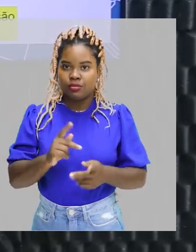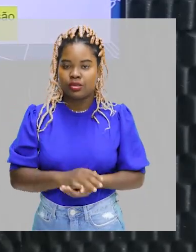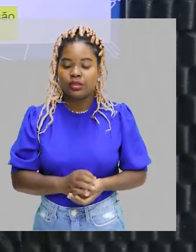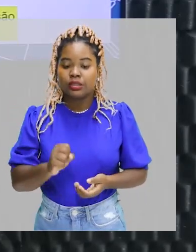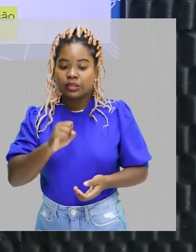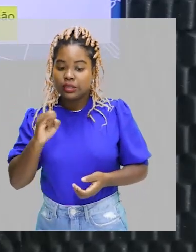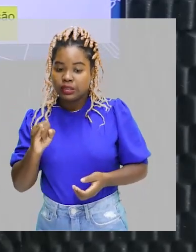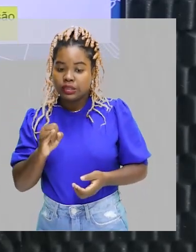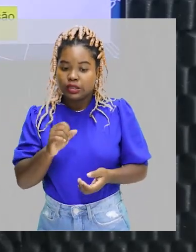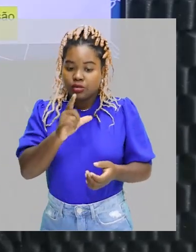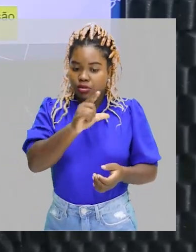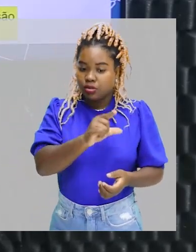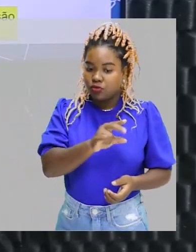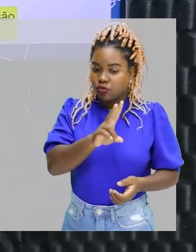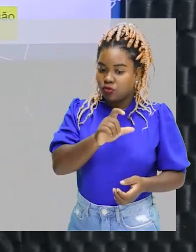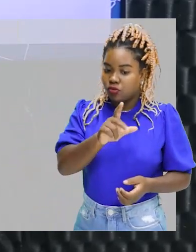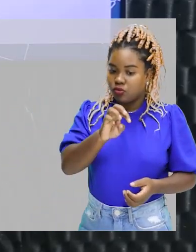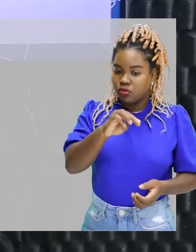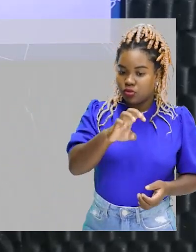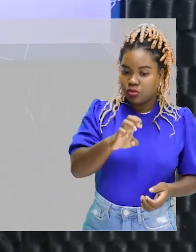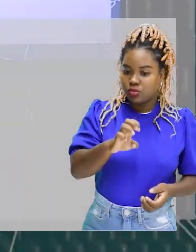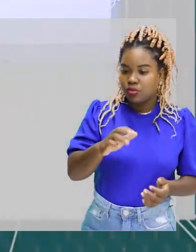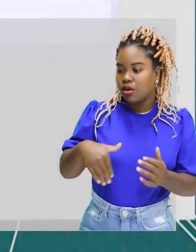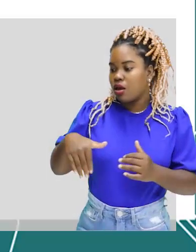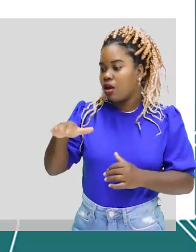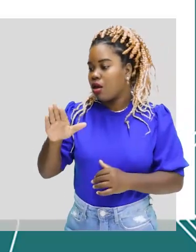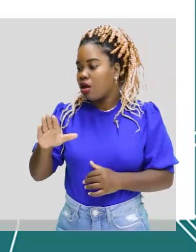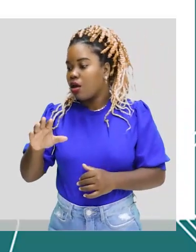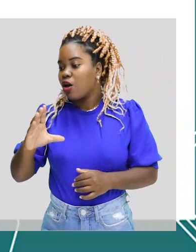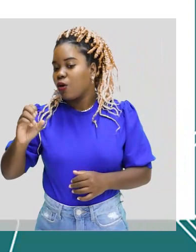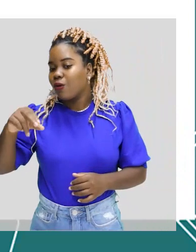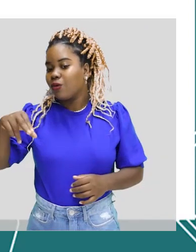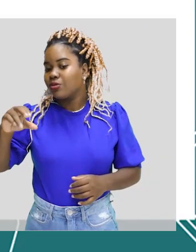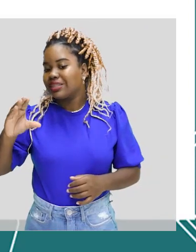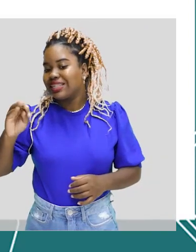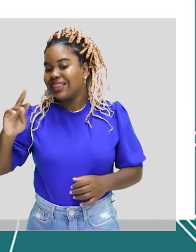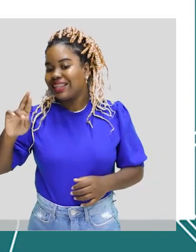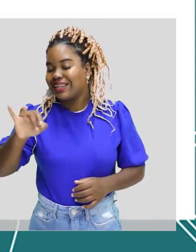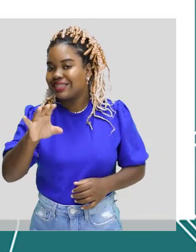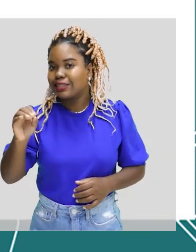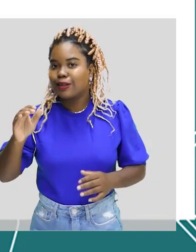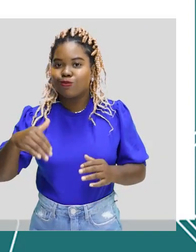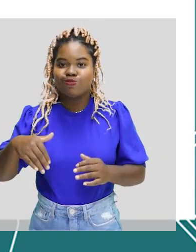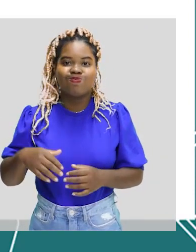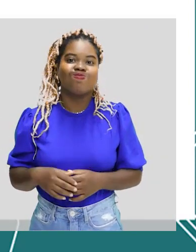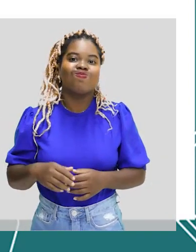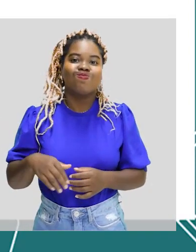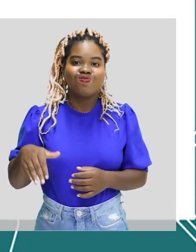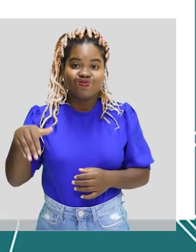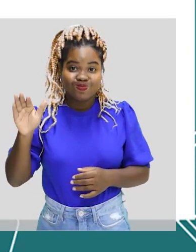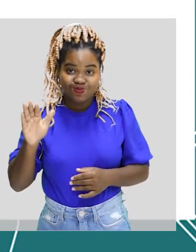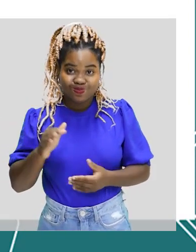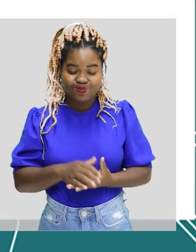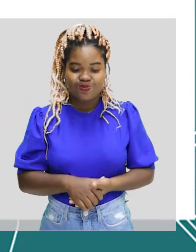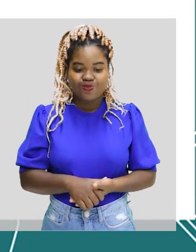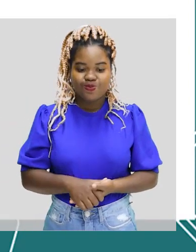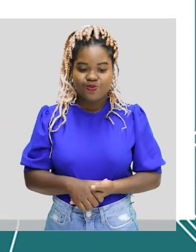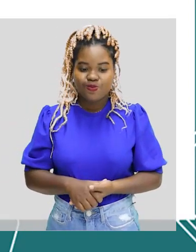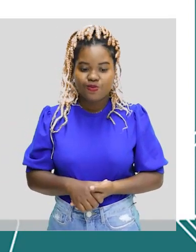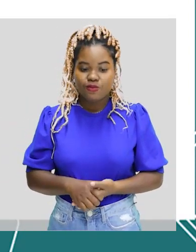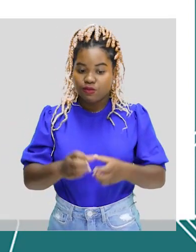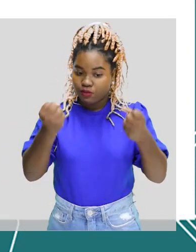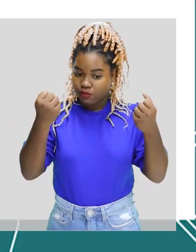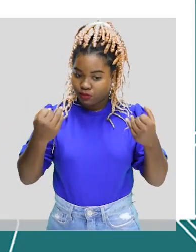estaremos aumentando o valor da concentração, certo? Como eu falei, nós